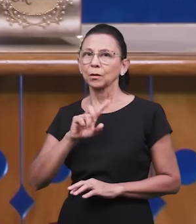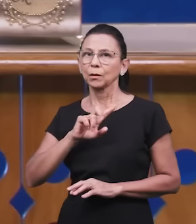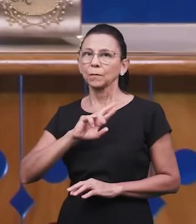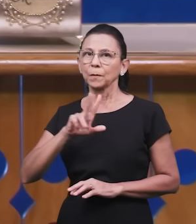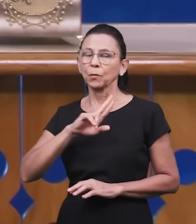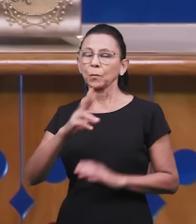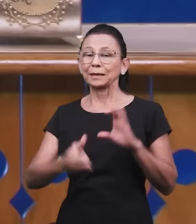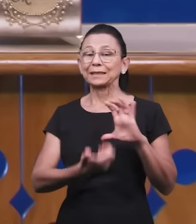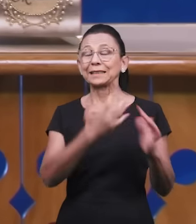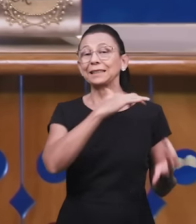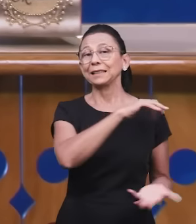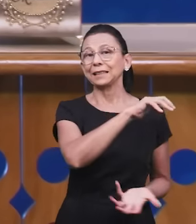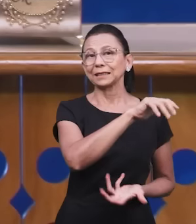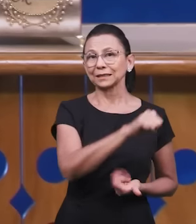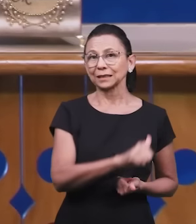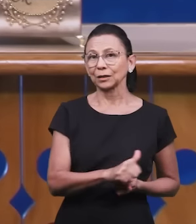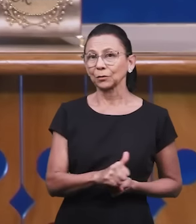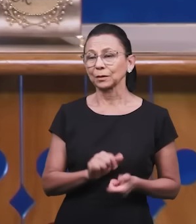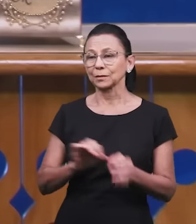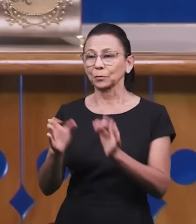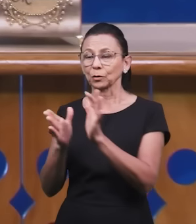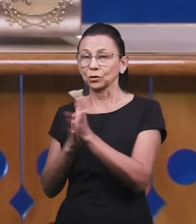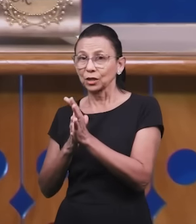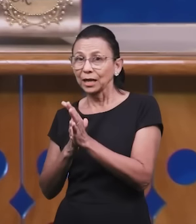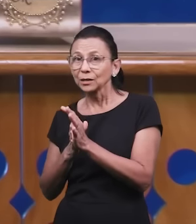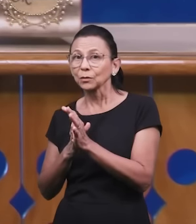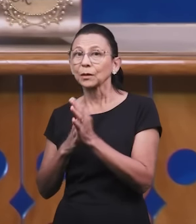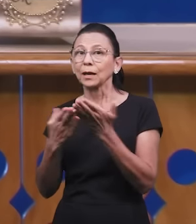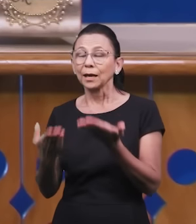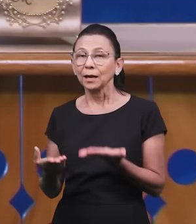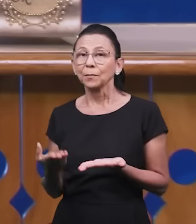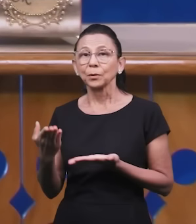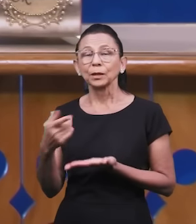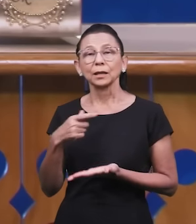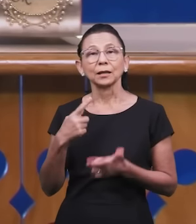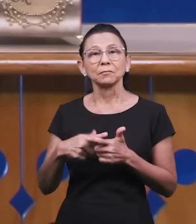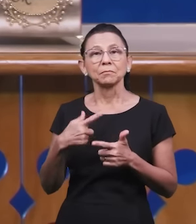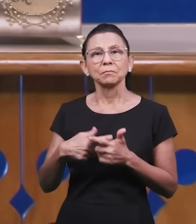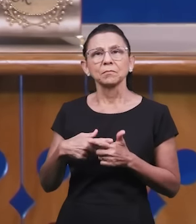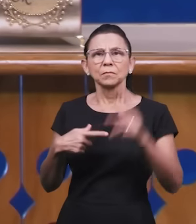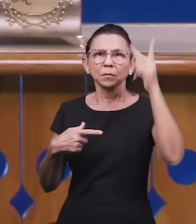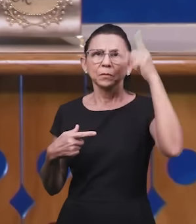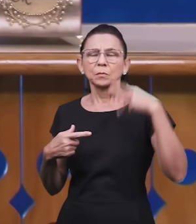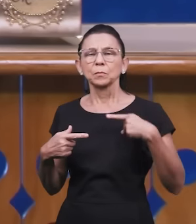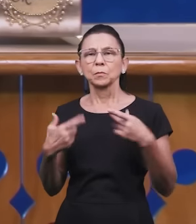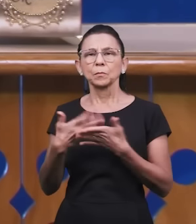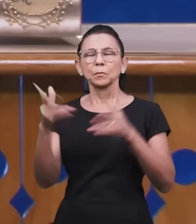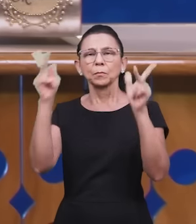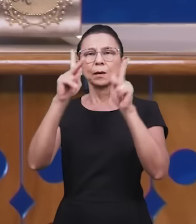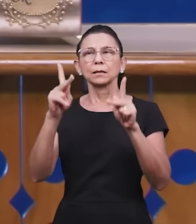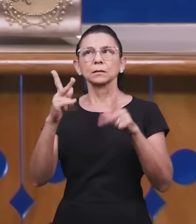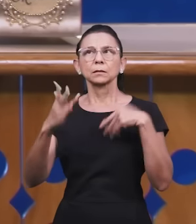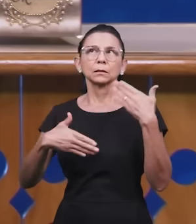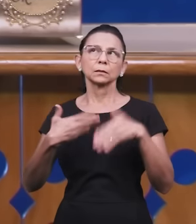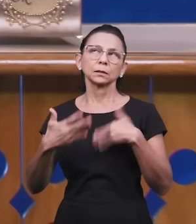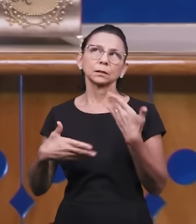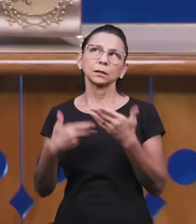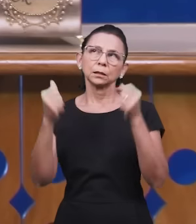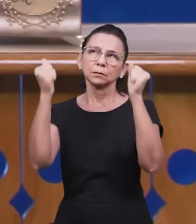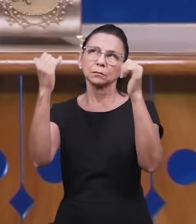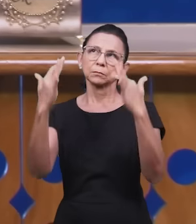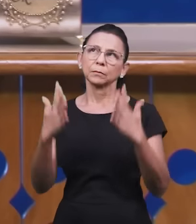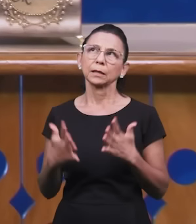uma redenção para aquilo que o homem havia perdido anteriormente. Ele perdeu a paz, ele perdeu a alegria, ele perdeu a